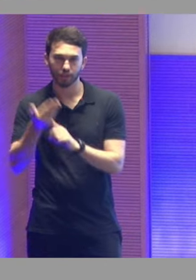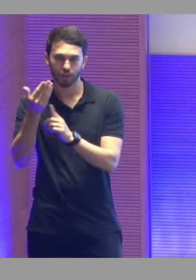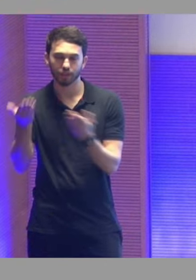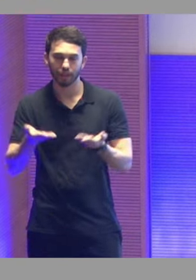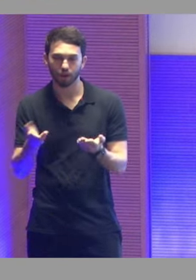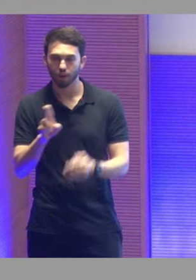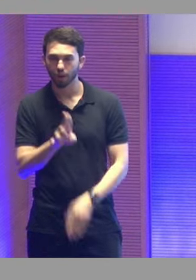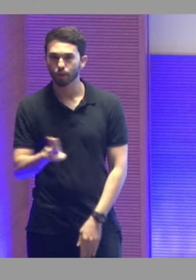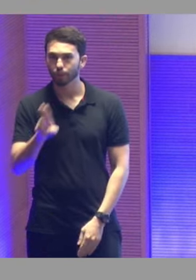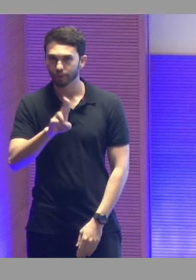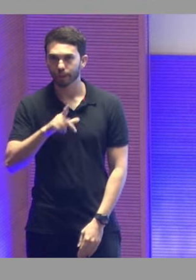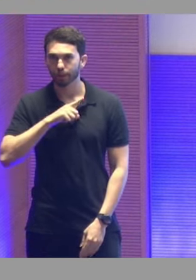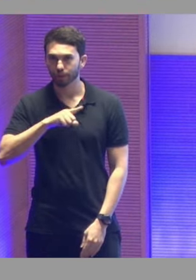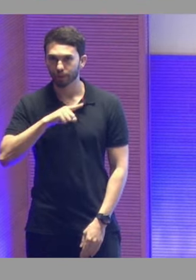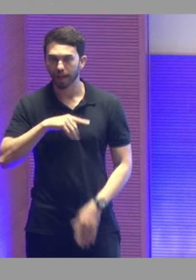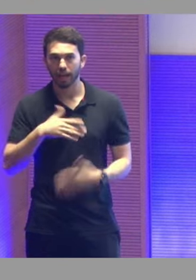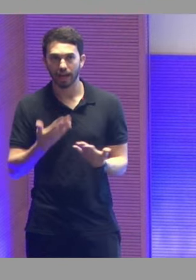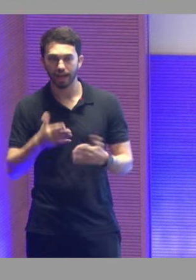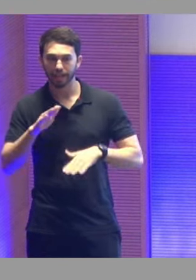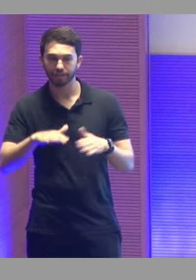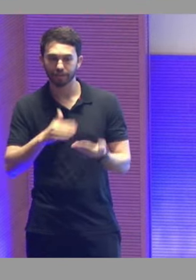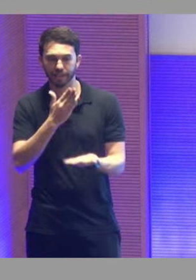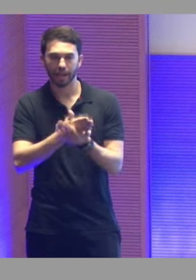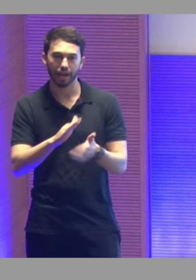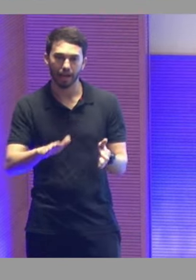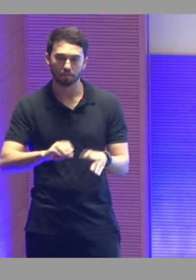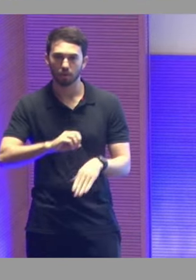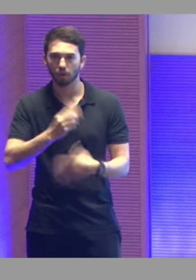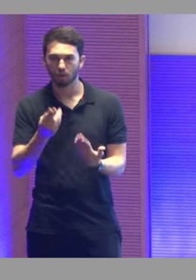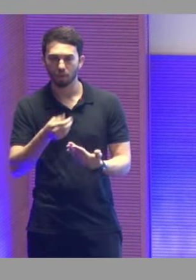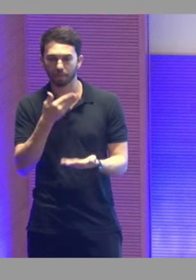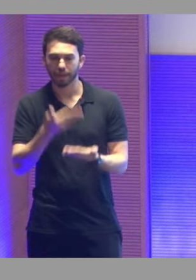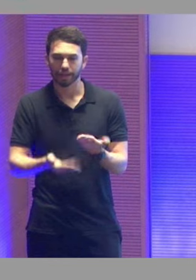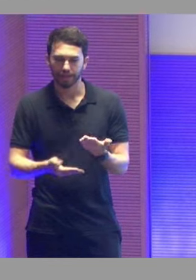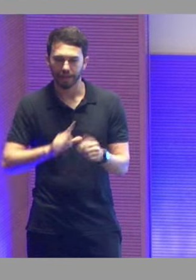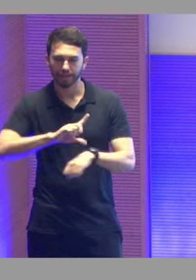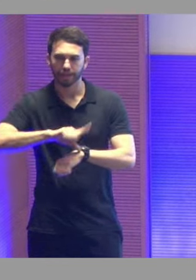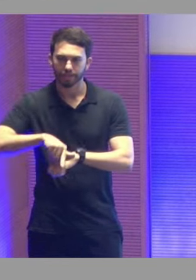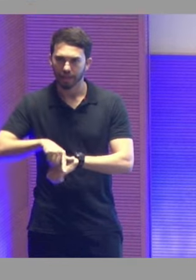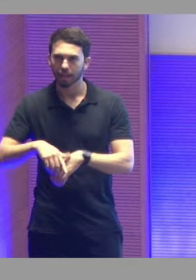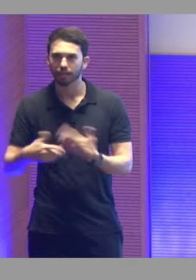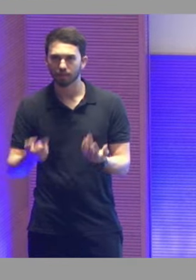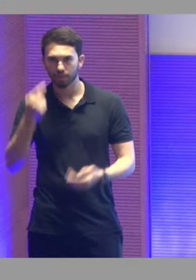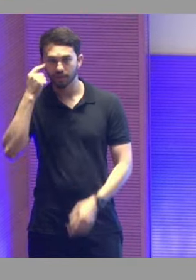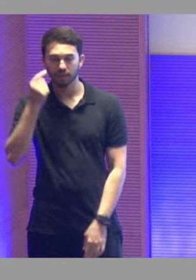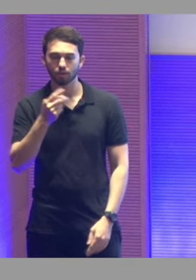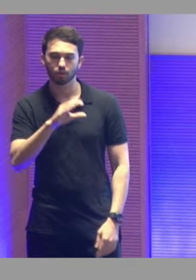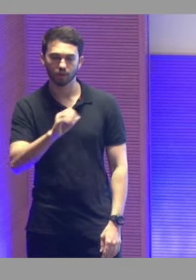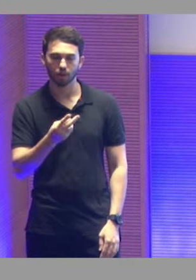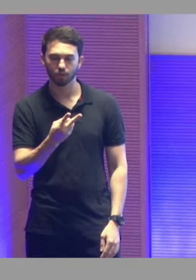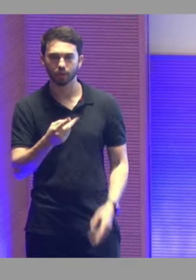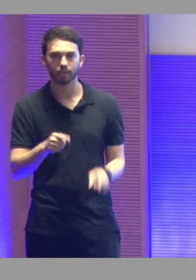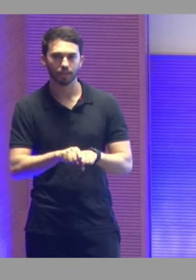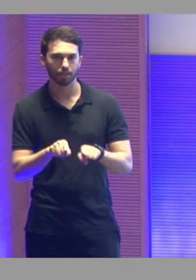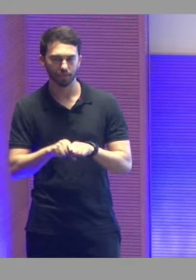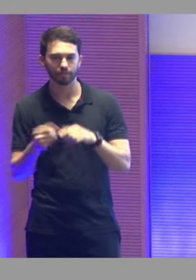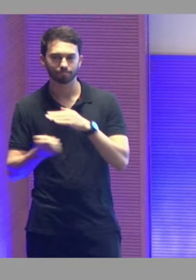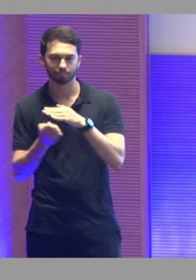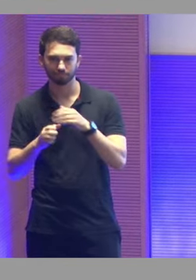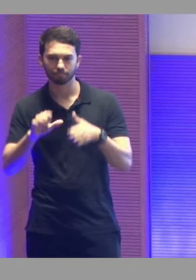organização acabar eh utiliza acabar sendo descontinuada ou ficar defasada com relação às emissões então isso tá sendo mapeado